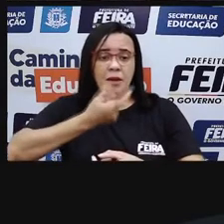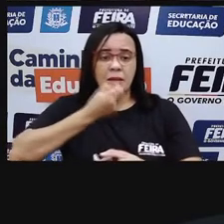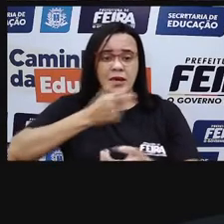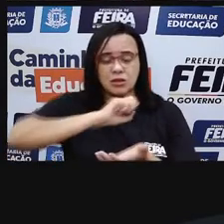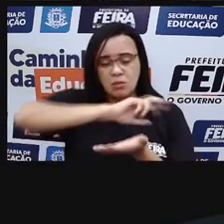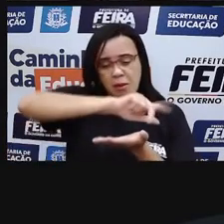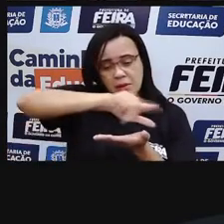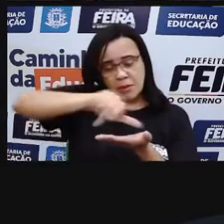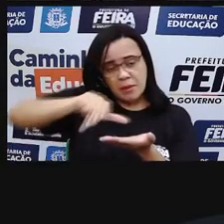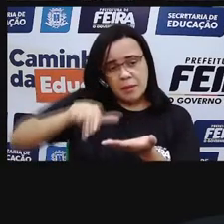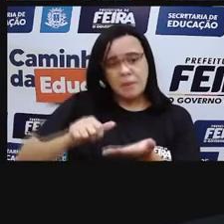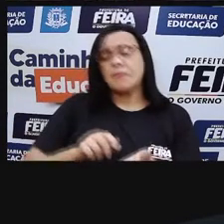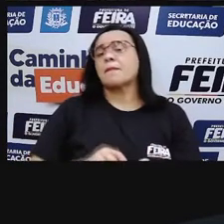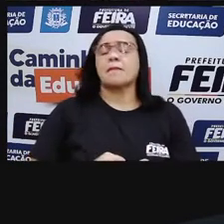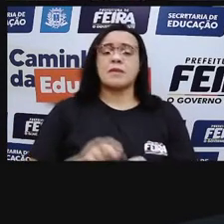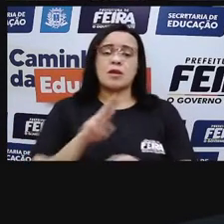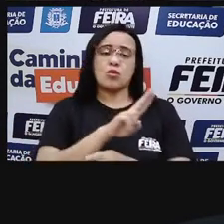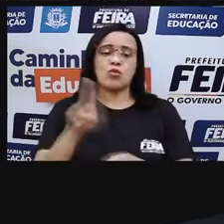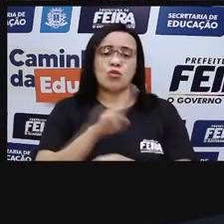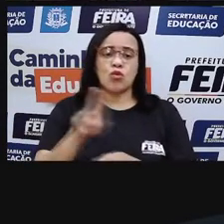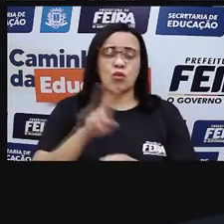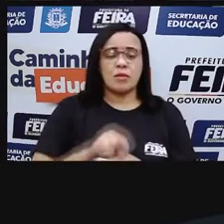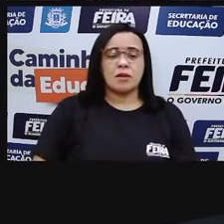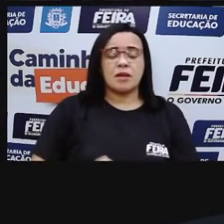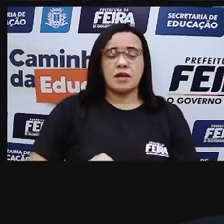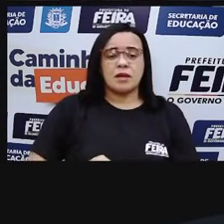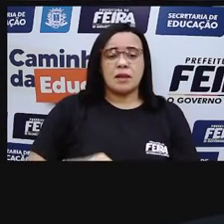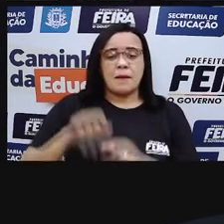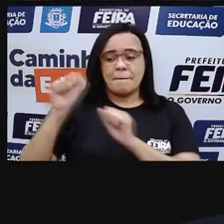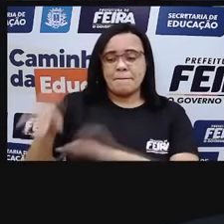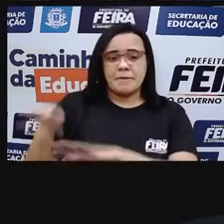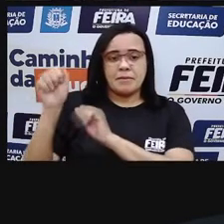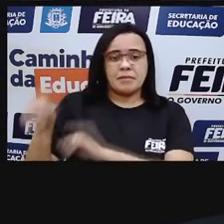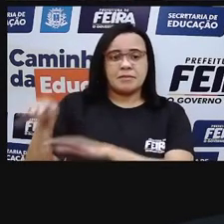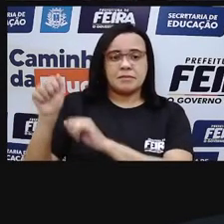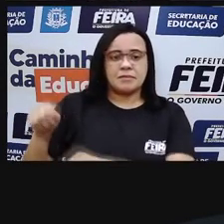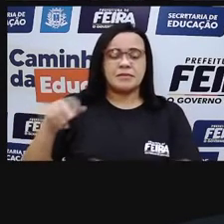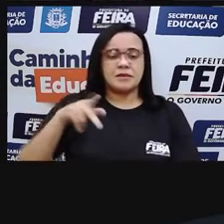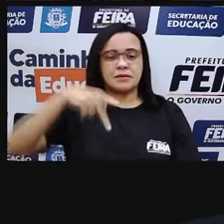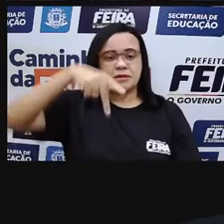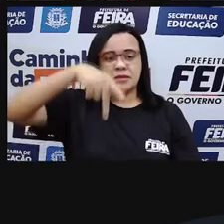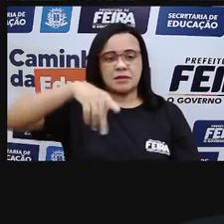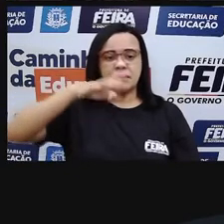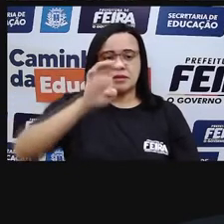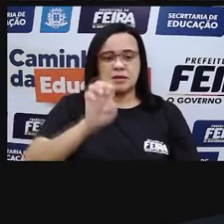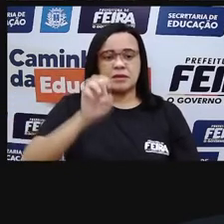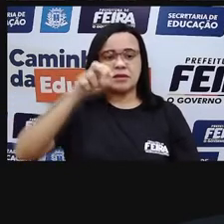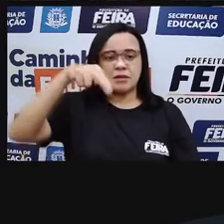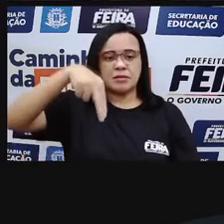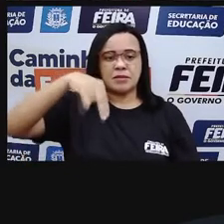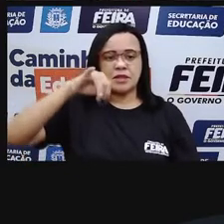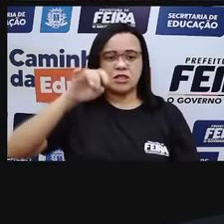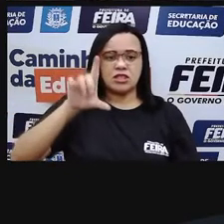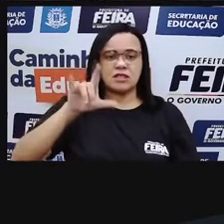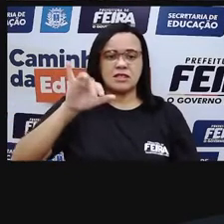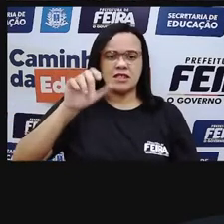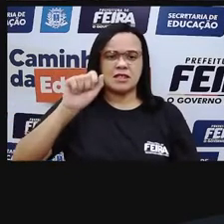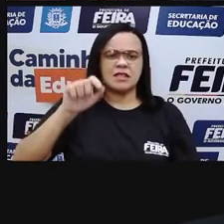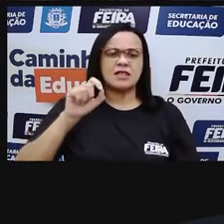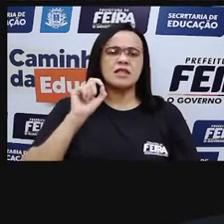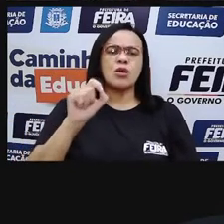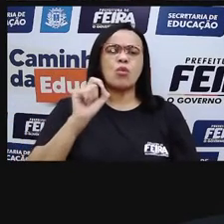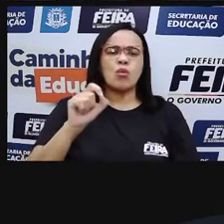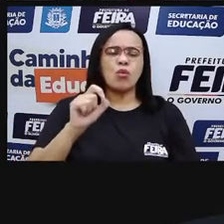da Penicilina. E ela diz assim: ai, penicilina cura até defunto. Ai, petróleo bruto faz nascer